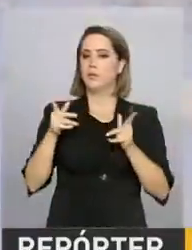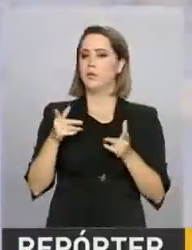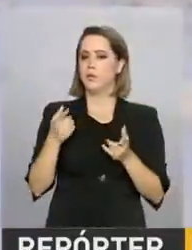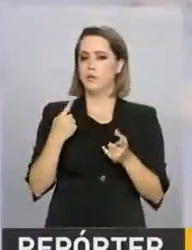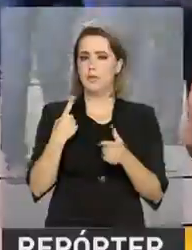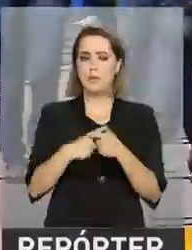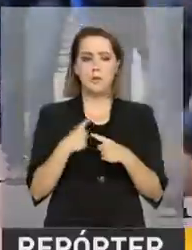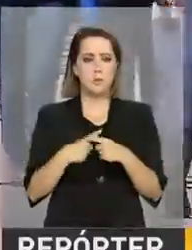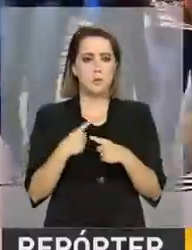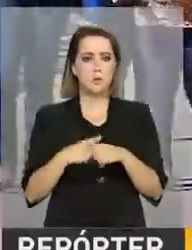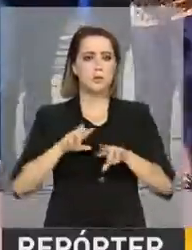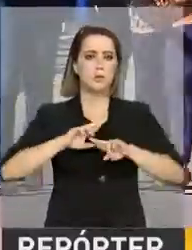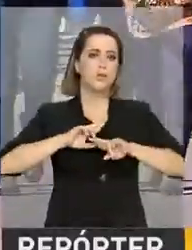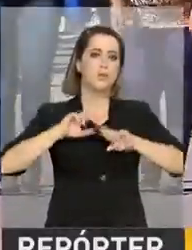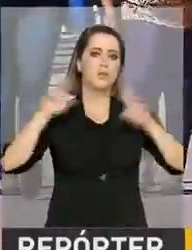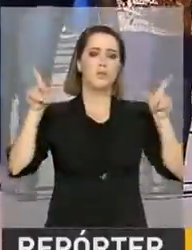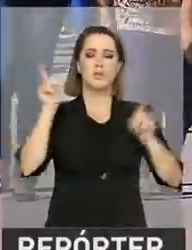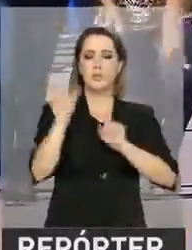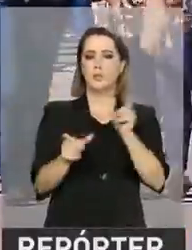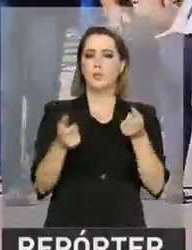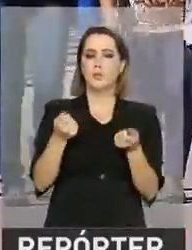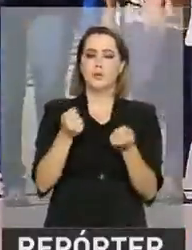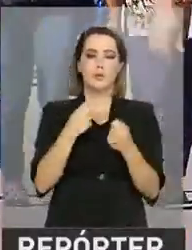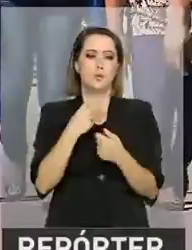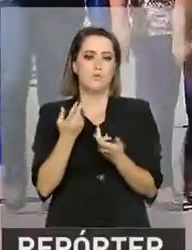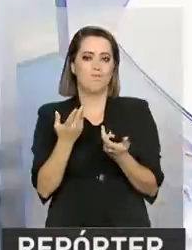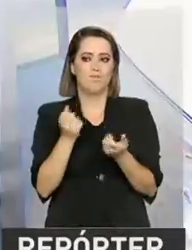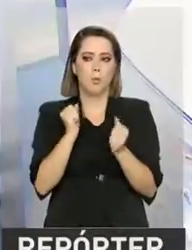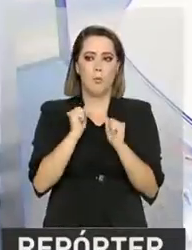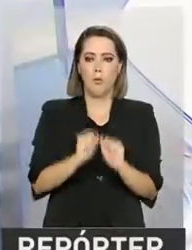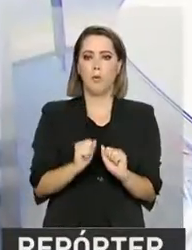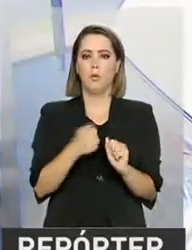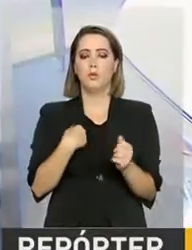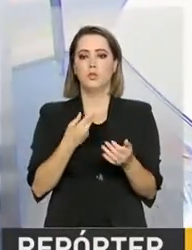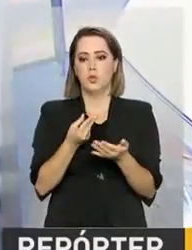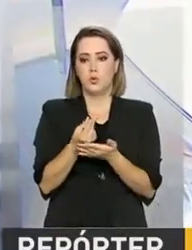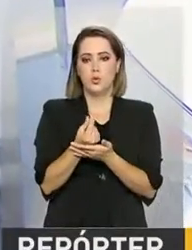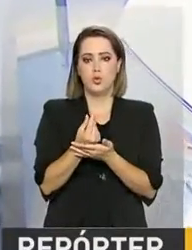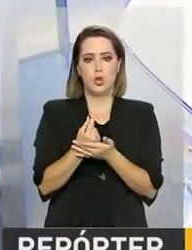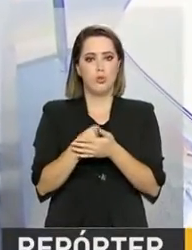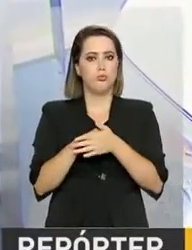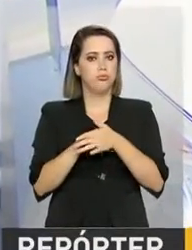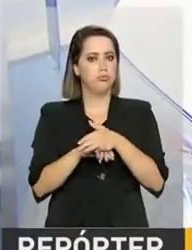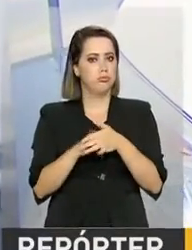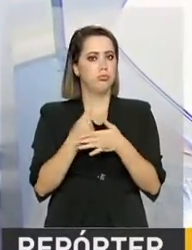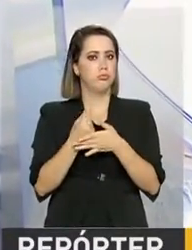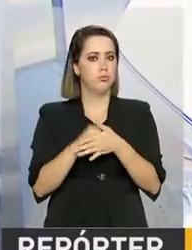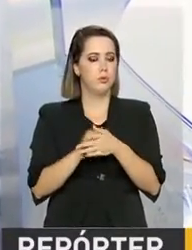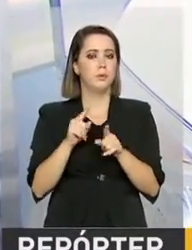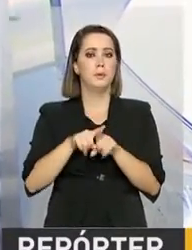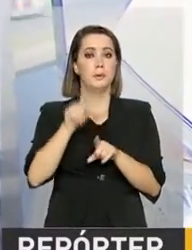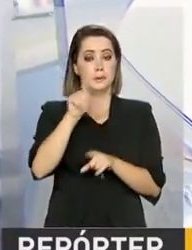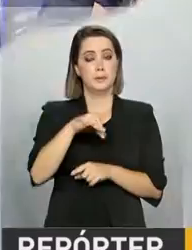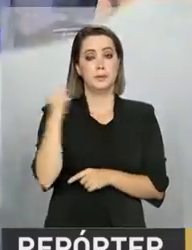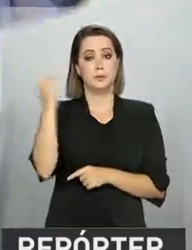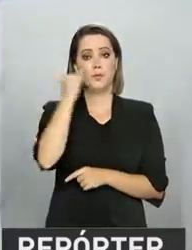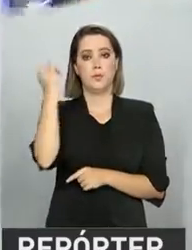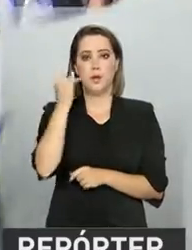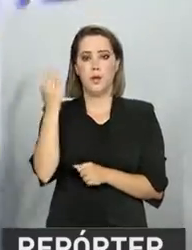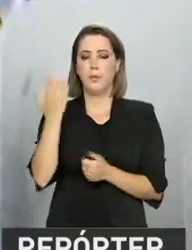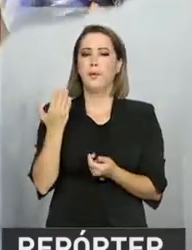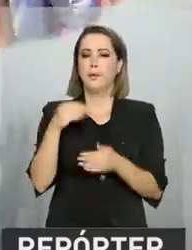brasileiros não conseguem guardar dinheiro no final do mês é muito importante ter uma poupança nessa agora não estávamos a aguardar